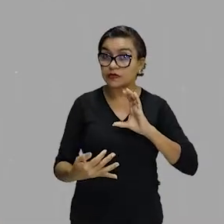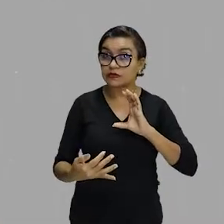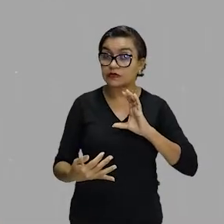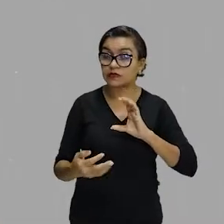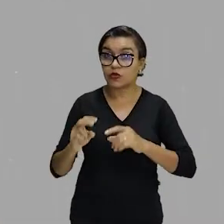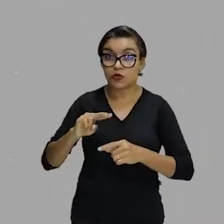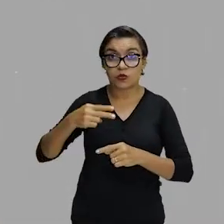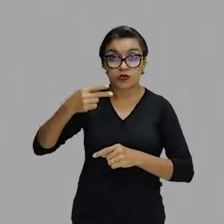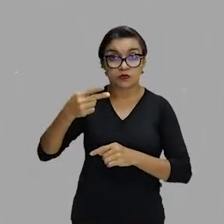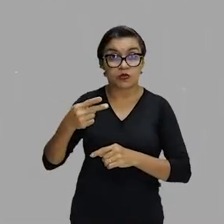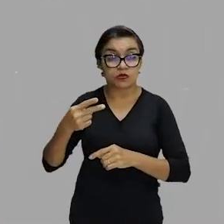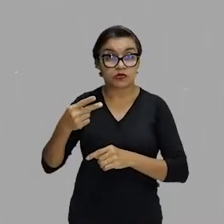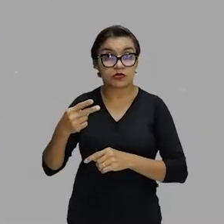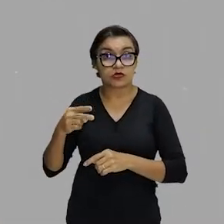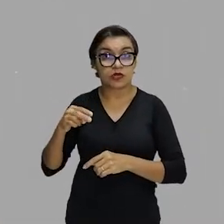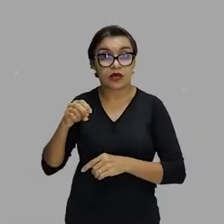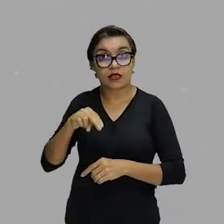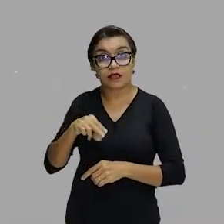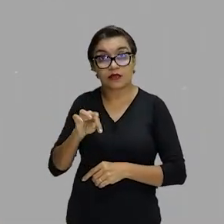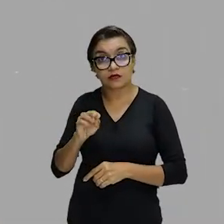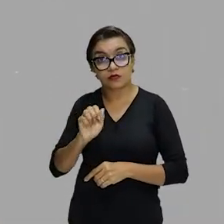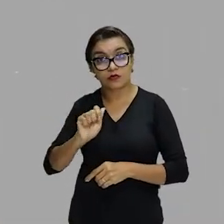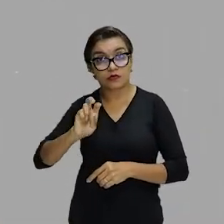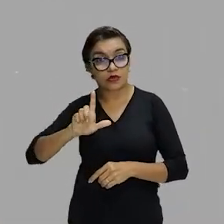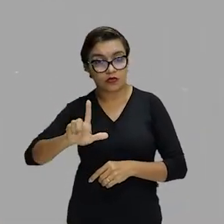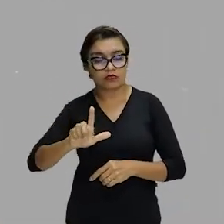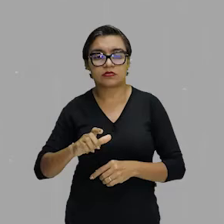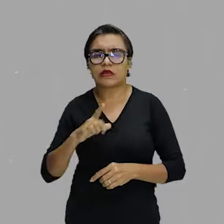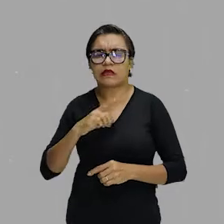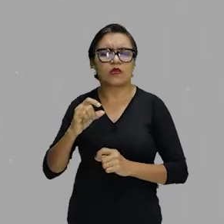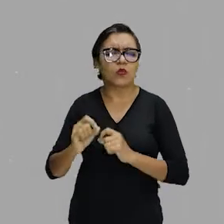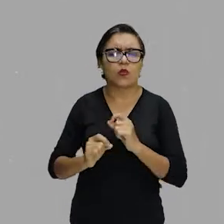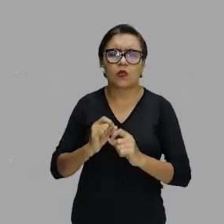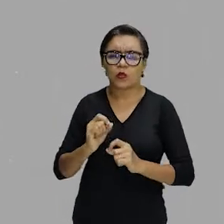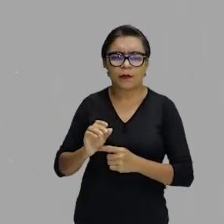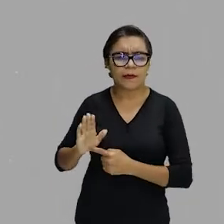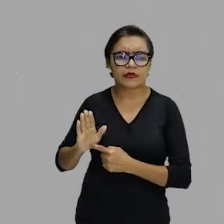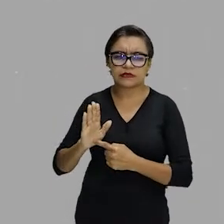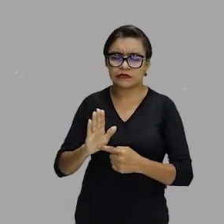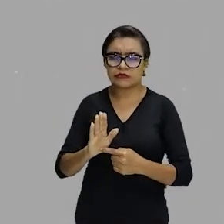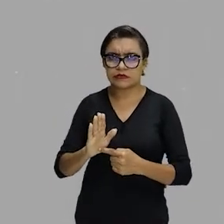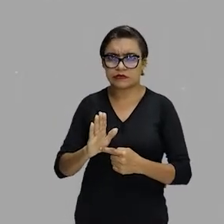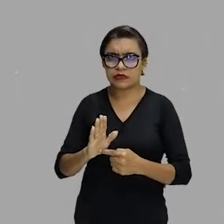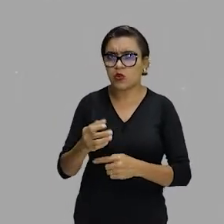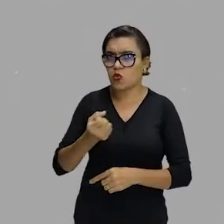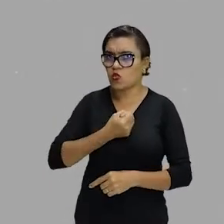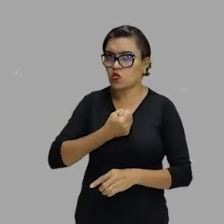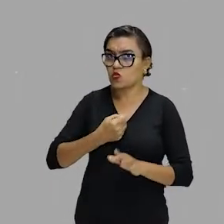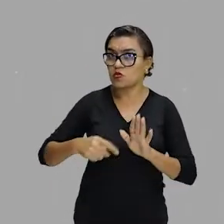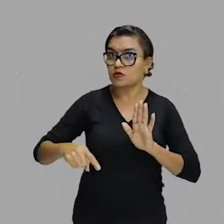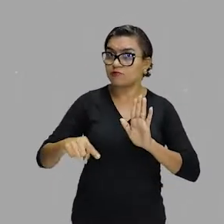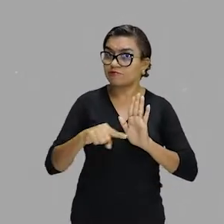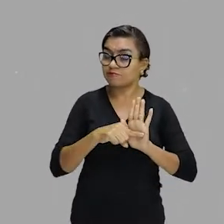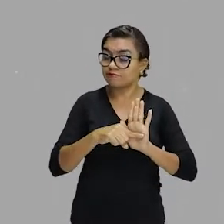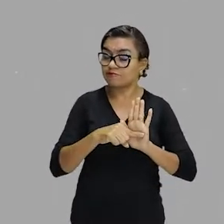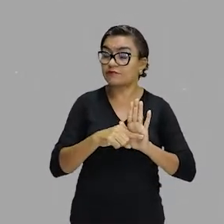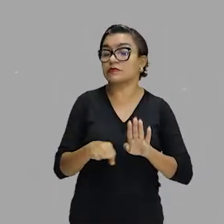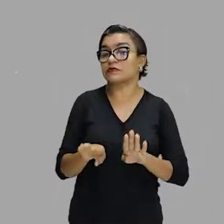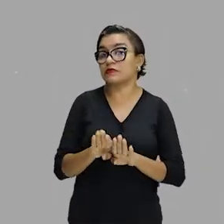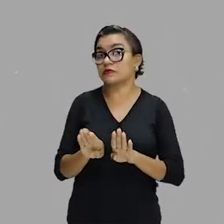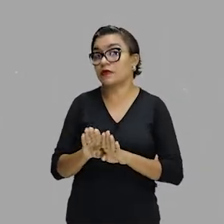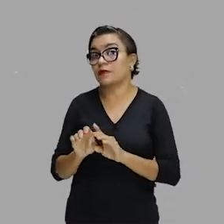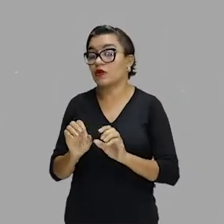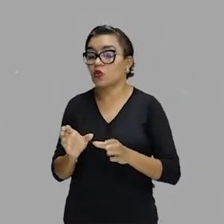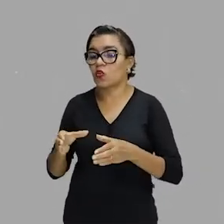natural. O que aconteceu aqui foi de apresentarmos no expoente um número negativo, que também, né,